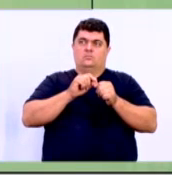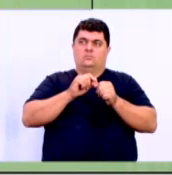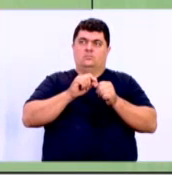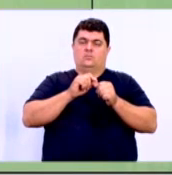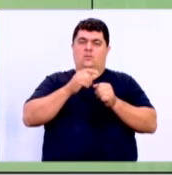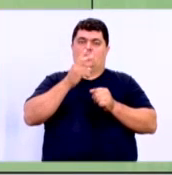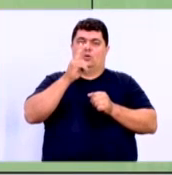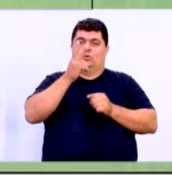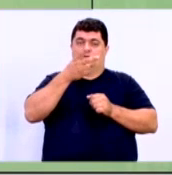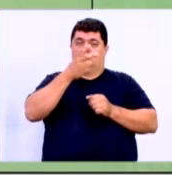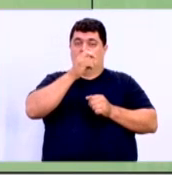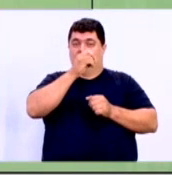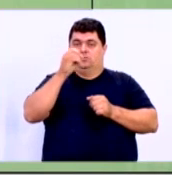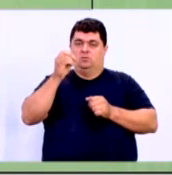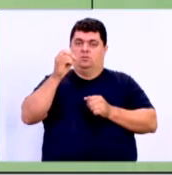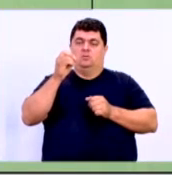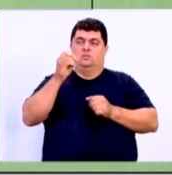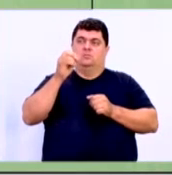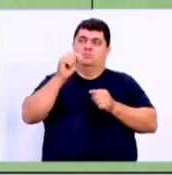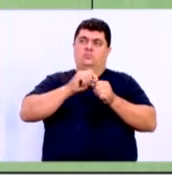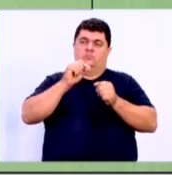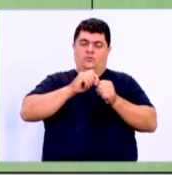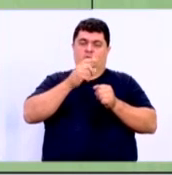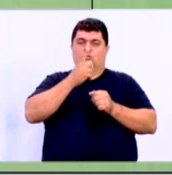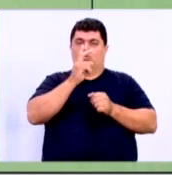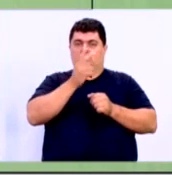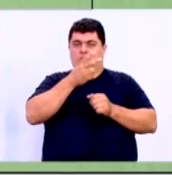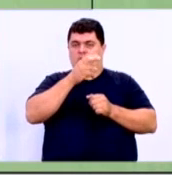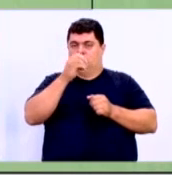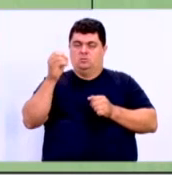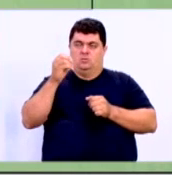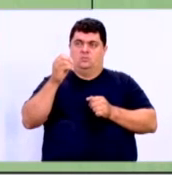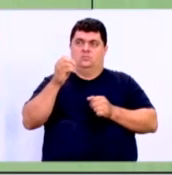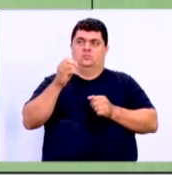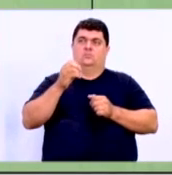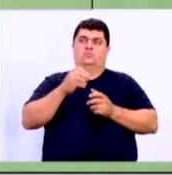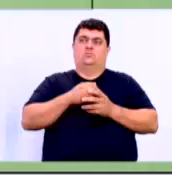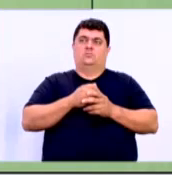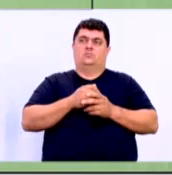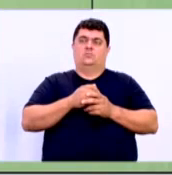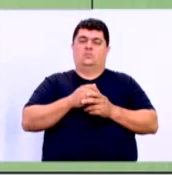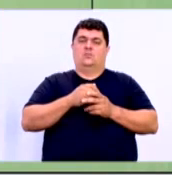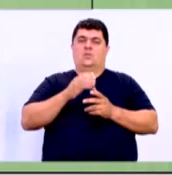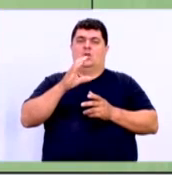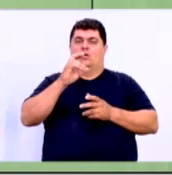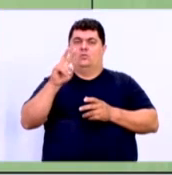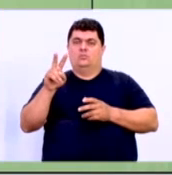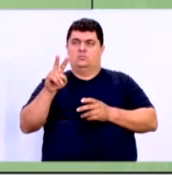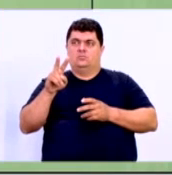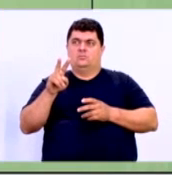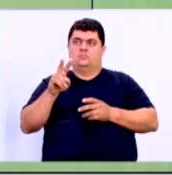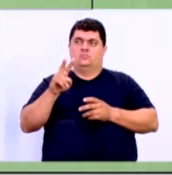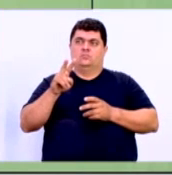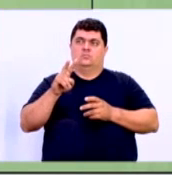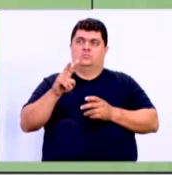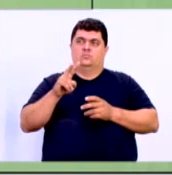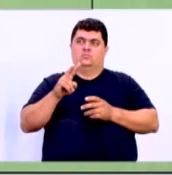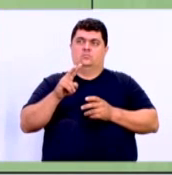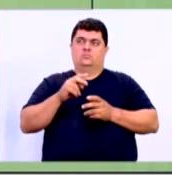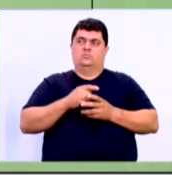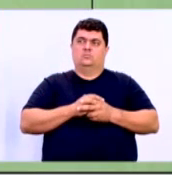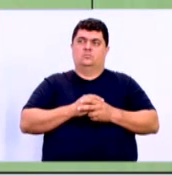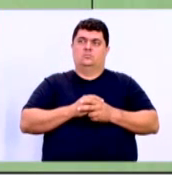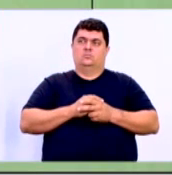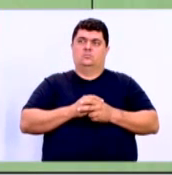de 2.500 unidades. Foi produzida 2.500 unidades. Os custos variáveis foram, que